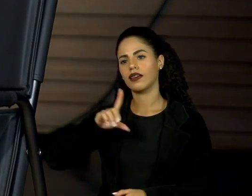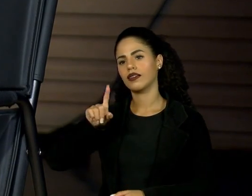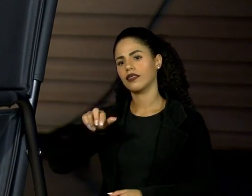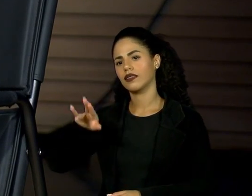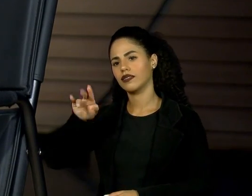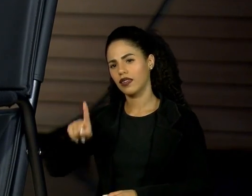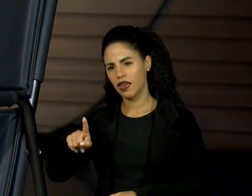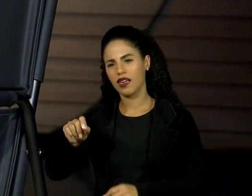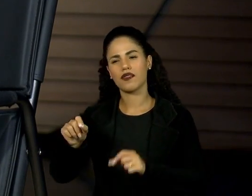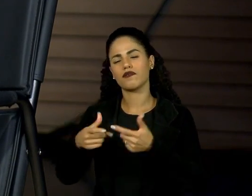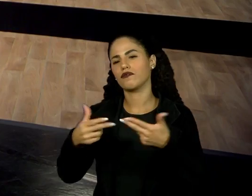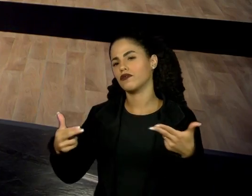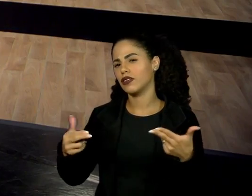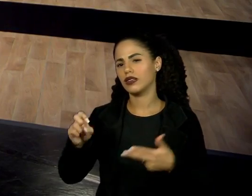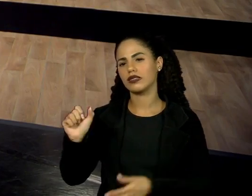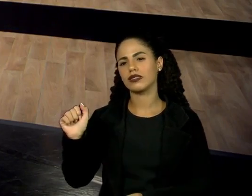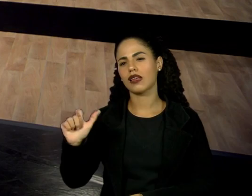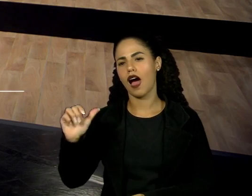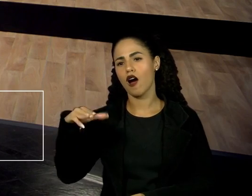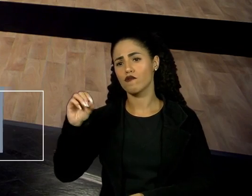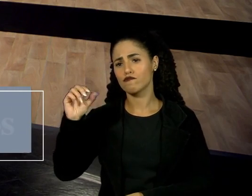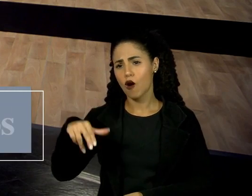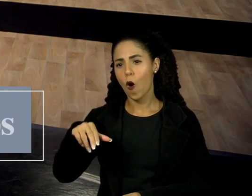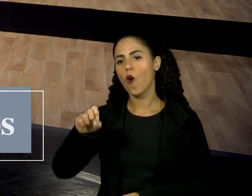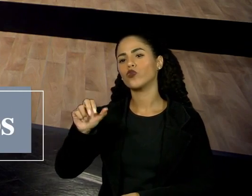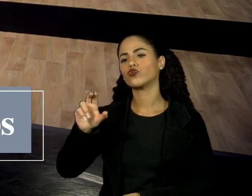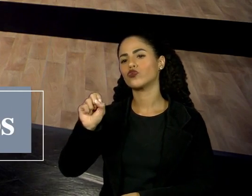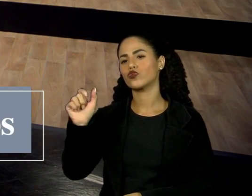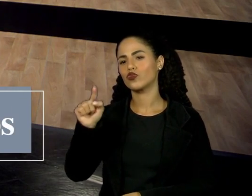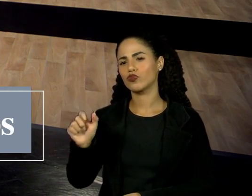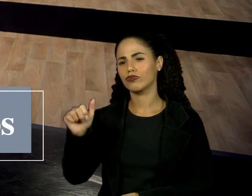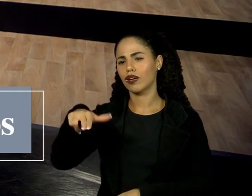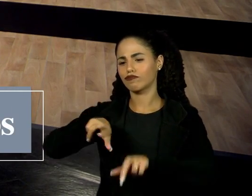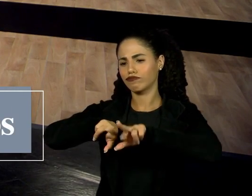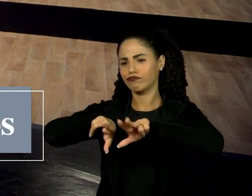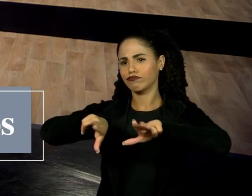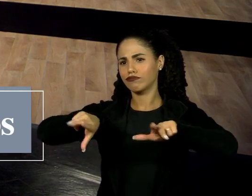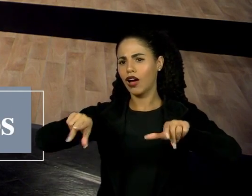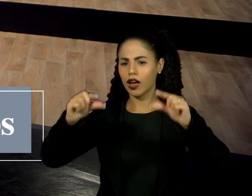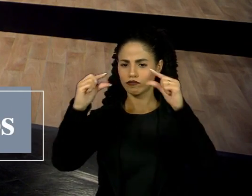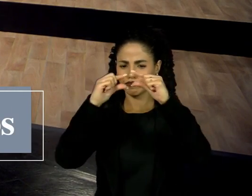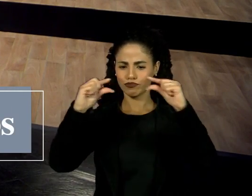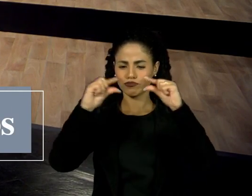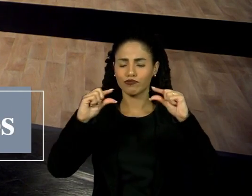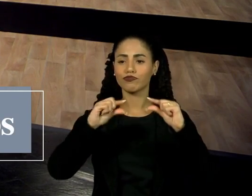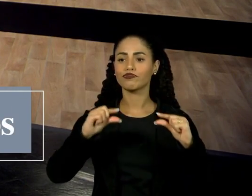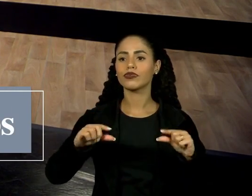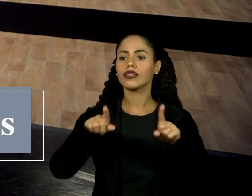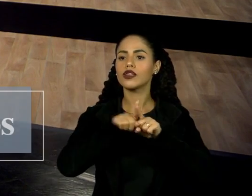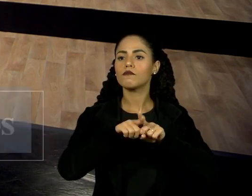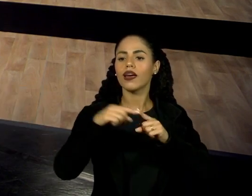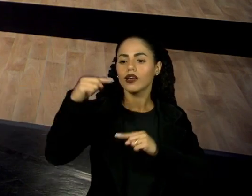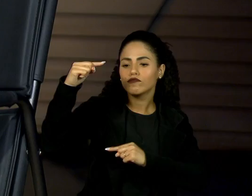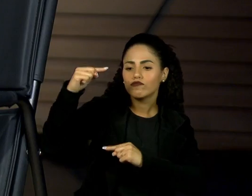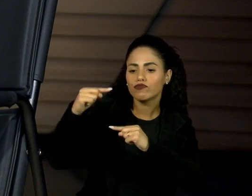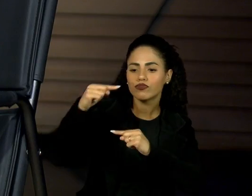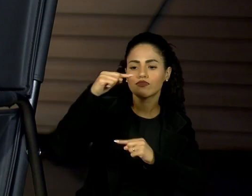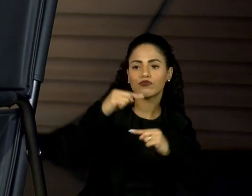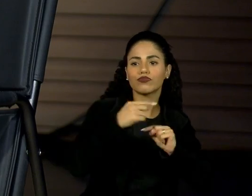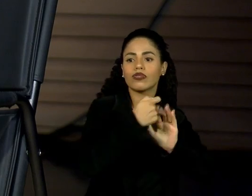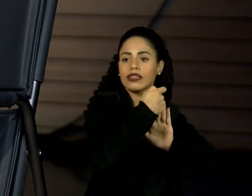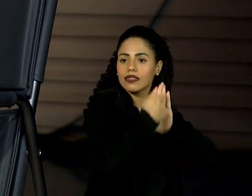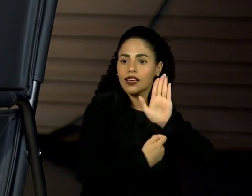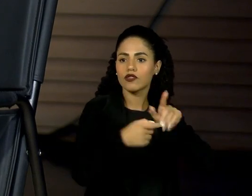Eggers, pelo Salman Rushdie, pela Susan Sontag, e também pequenos trechos de textos que saíram